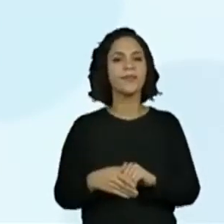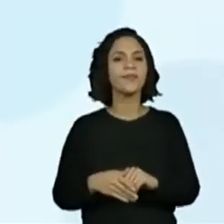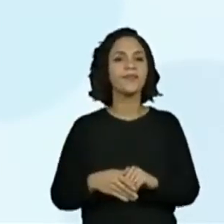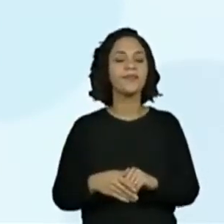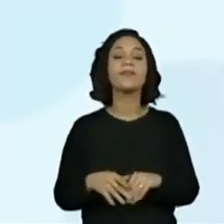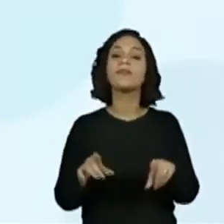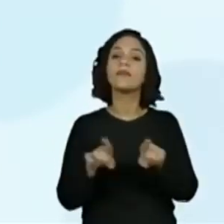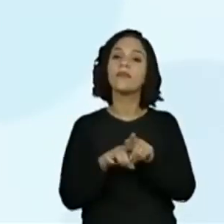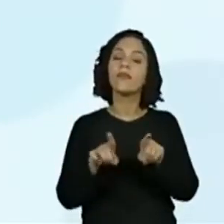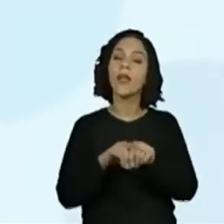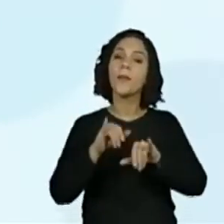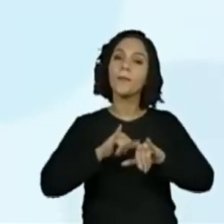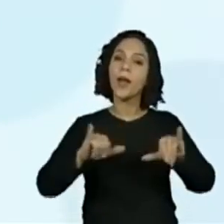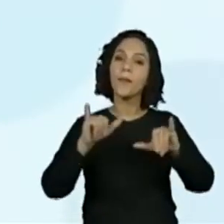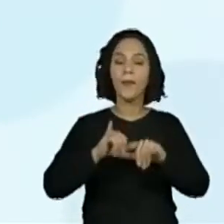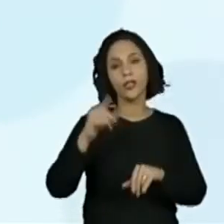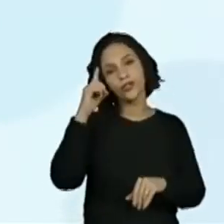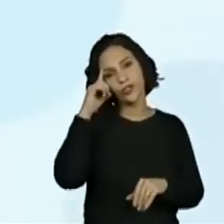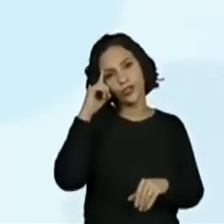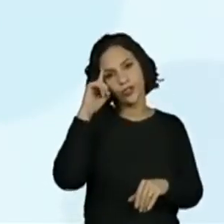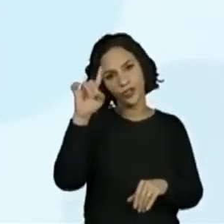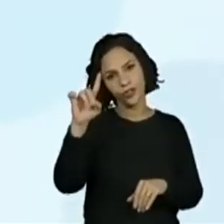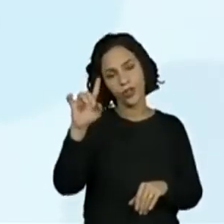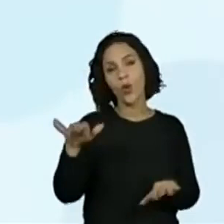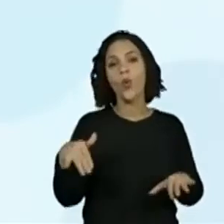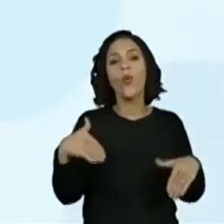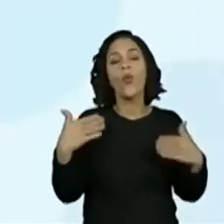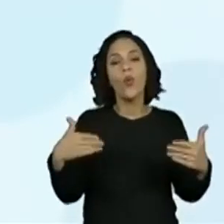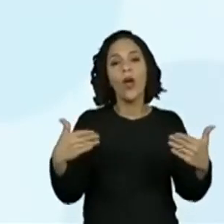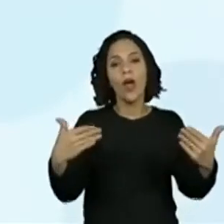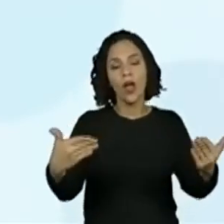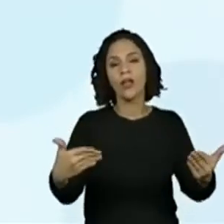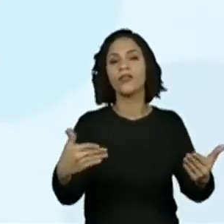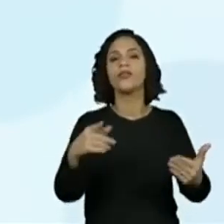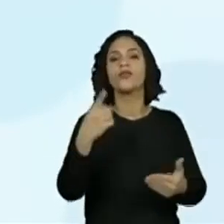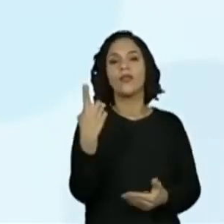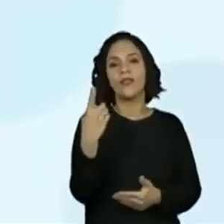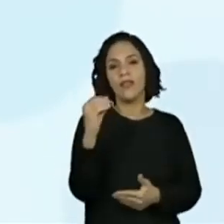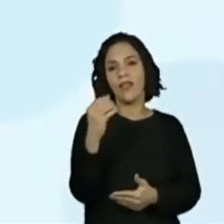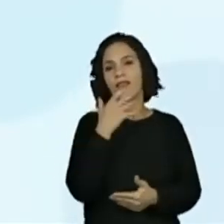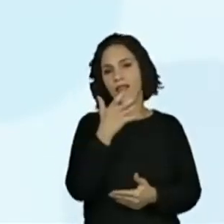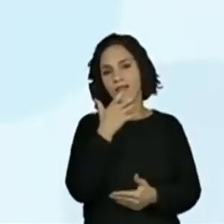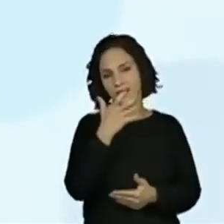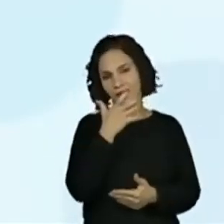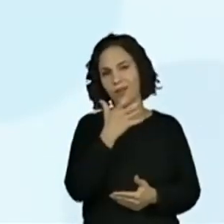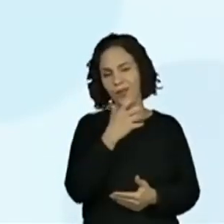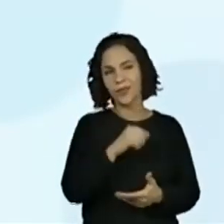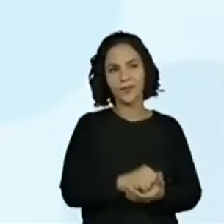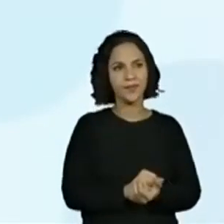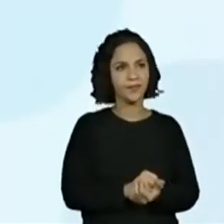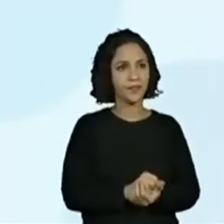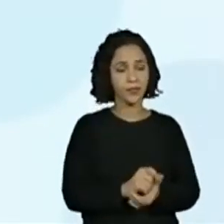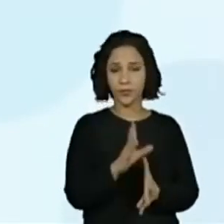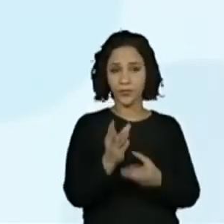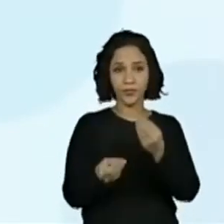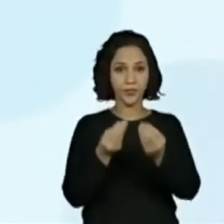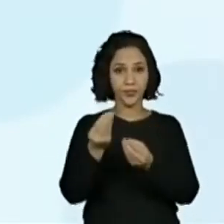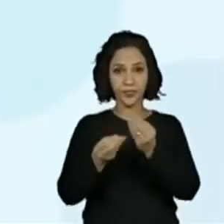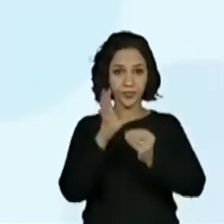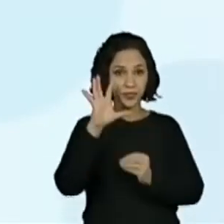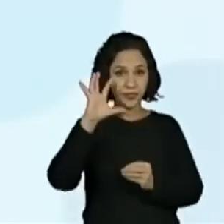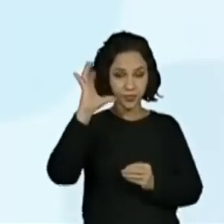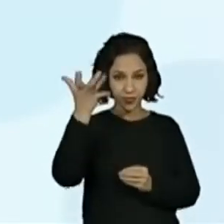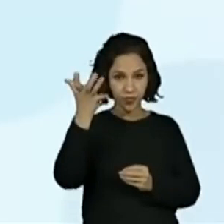falando também, publicando a data quando será realizada a cerimônia, 10 de dezembro. Exatamente. E como aconteceu essa